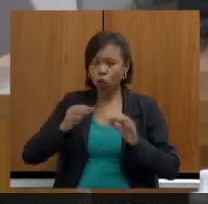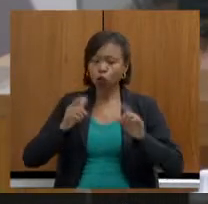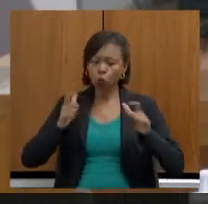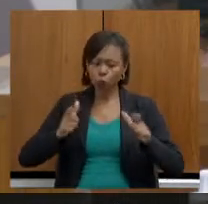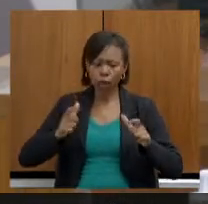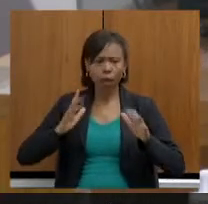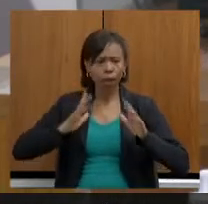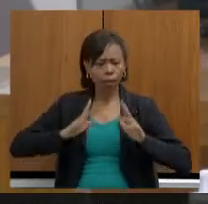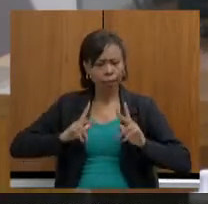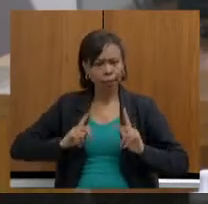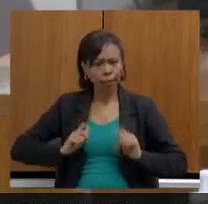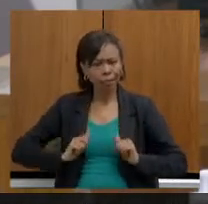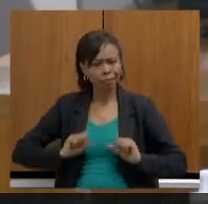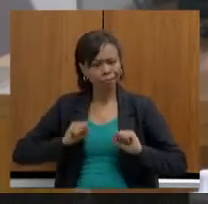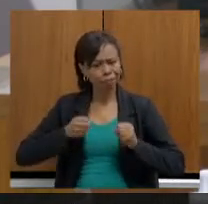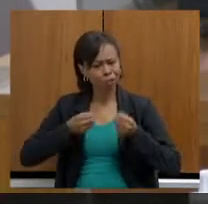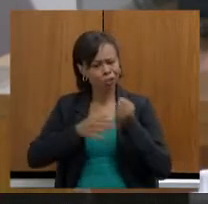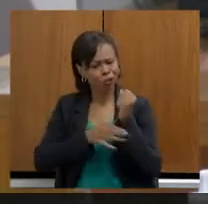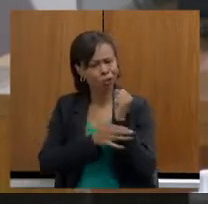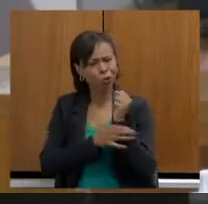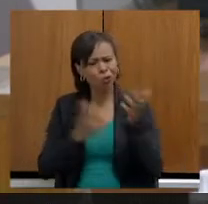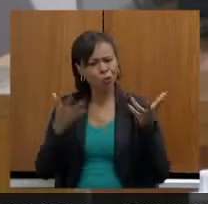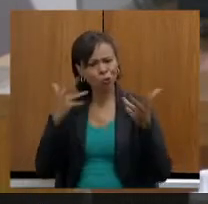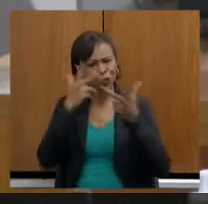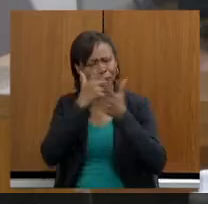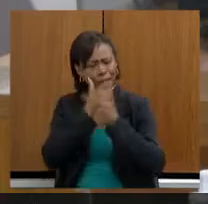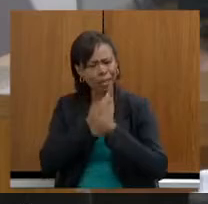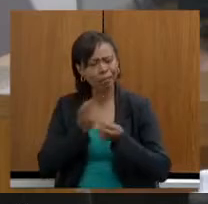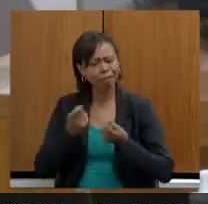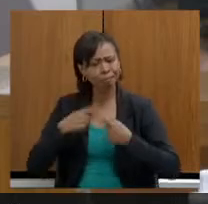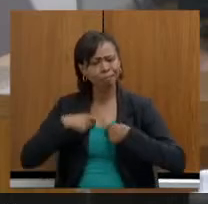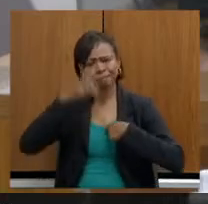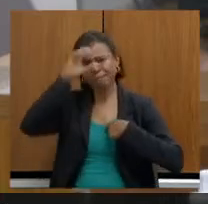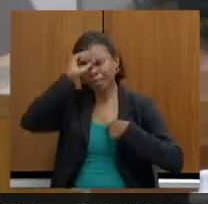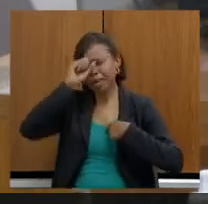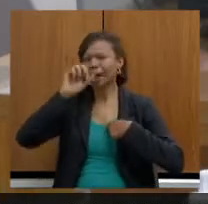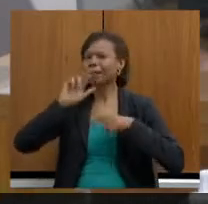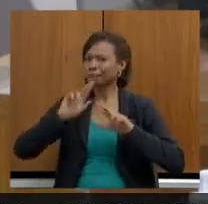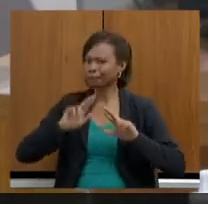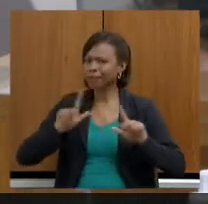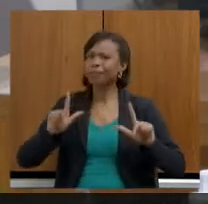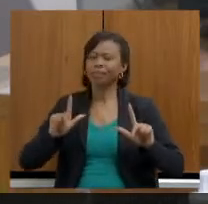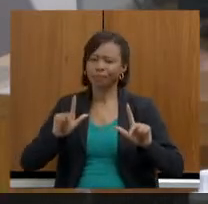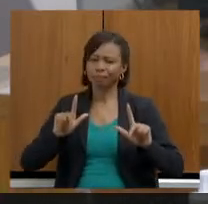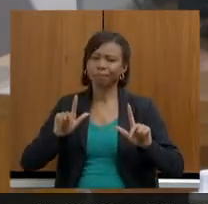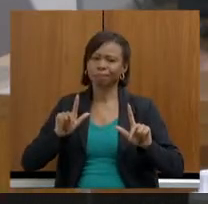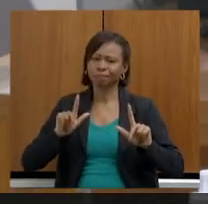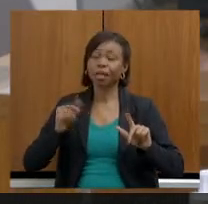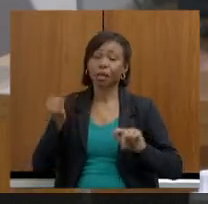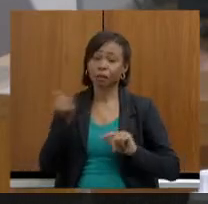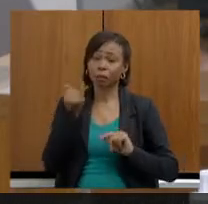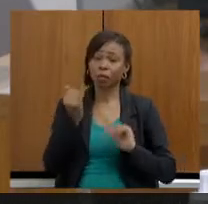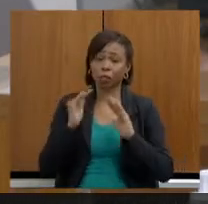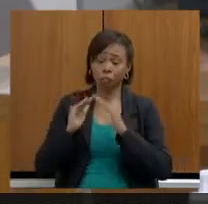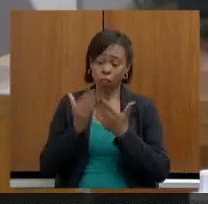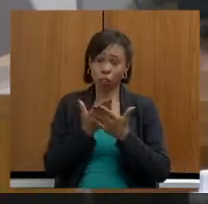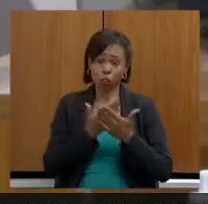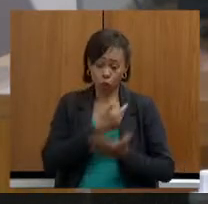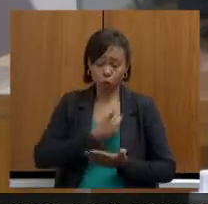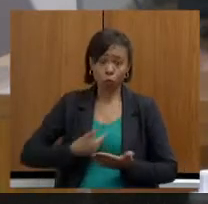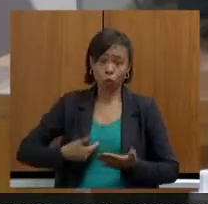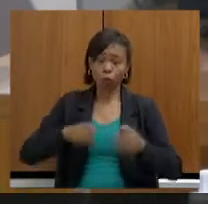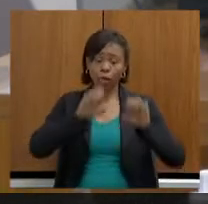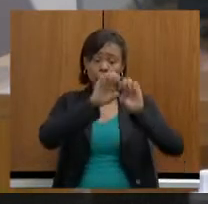seguro bonito faz toda a diferença e é fundamental que as nossas escolas públicas tem uma infraestrutura